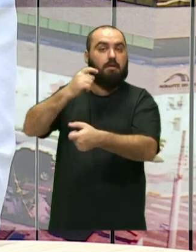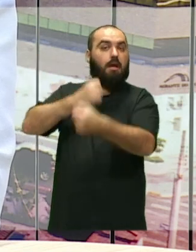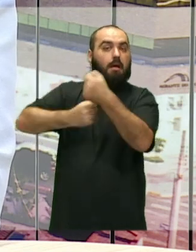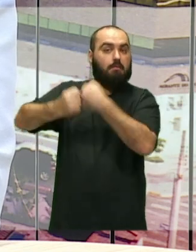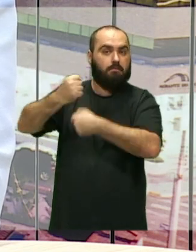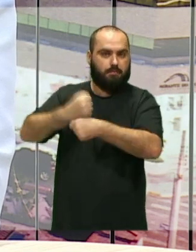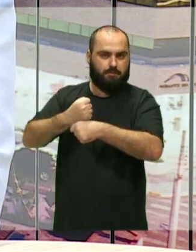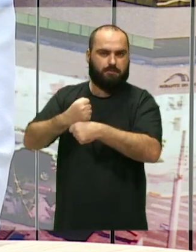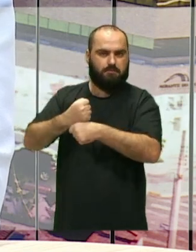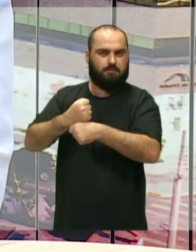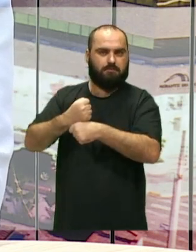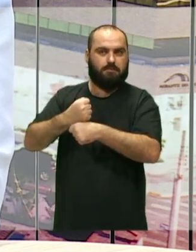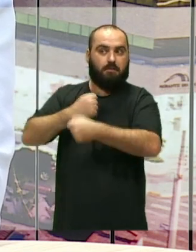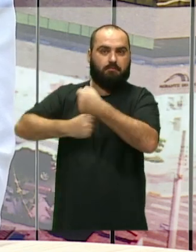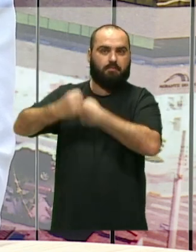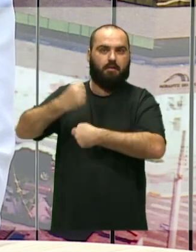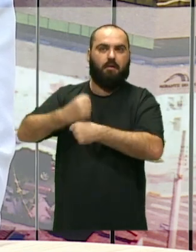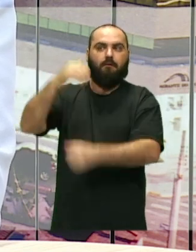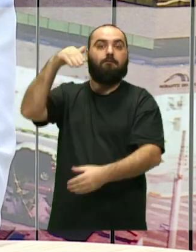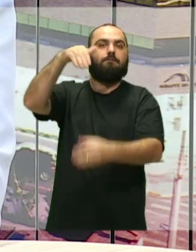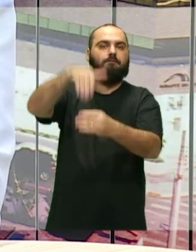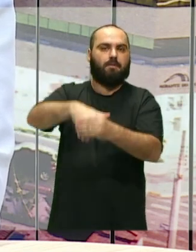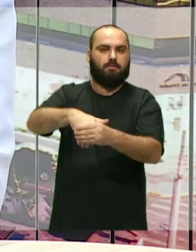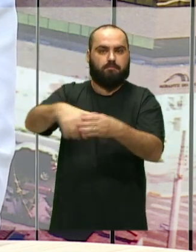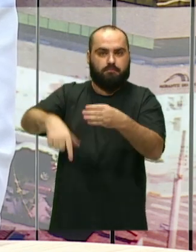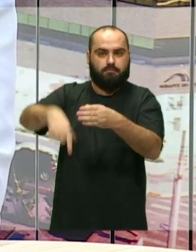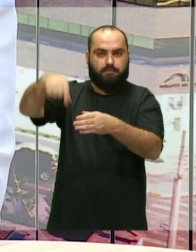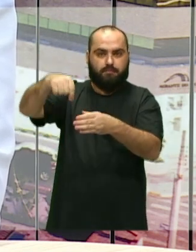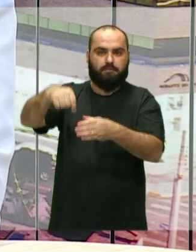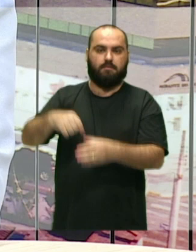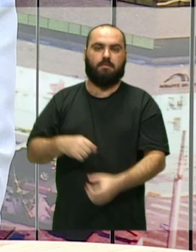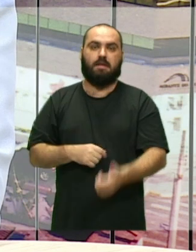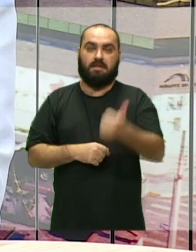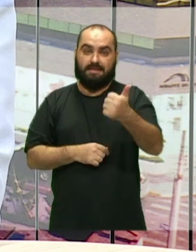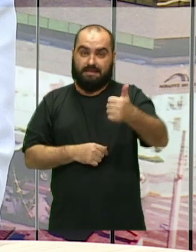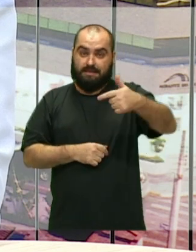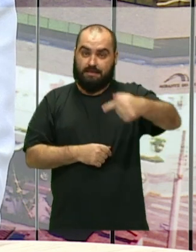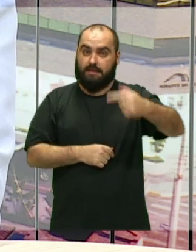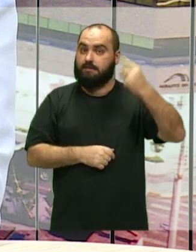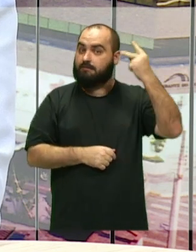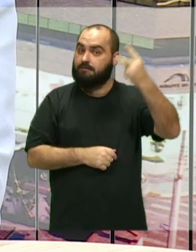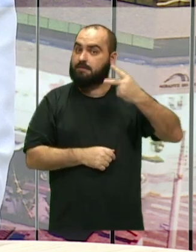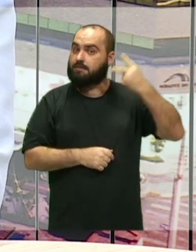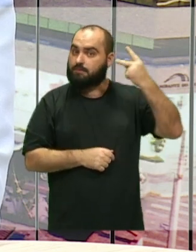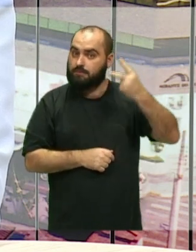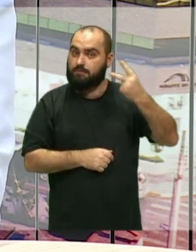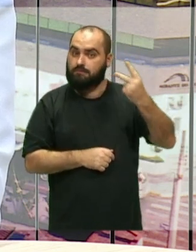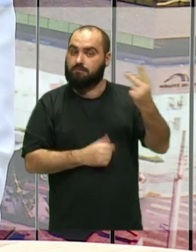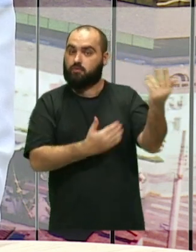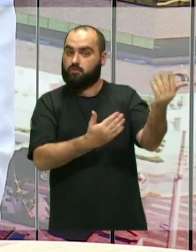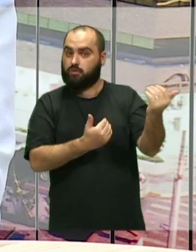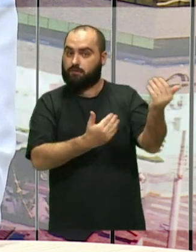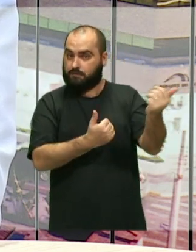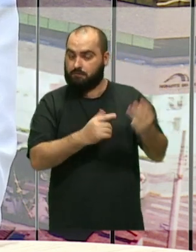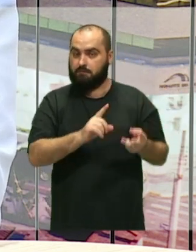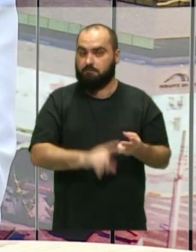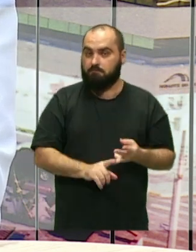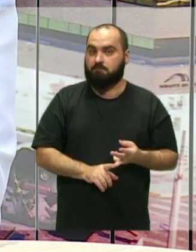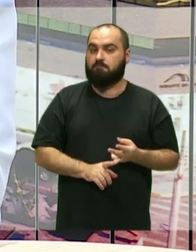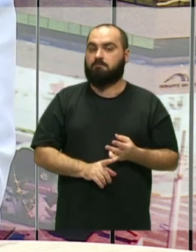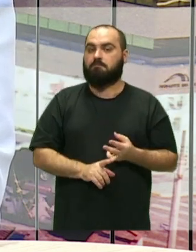passado final segundo semestre do ano passado a votação elegemos 17 vereadores Mirins concorreram